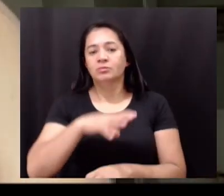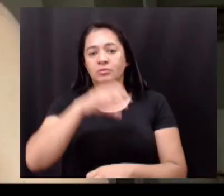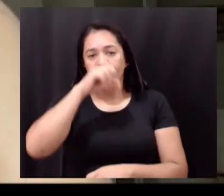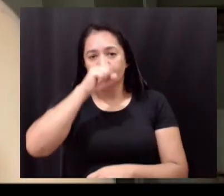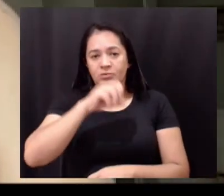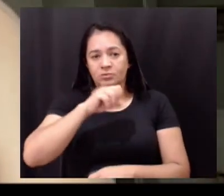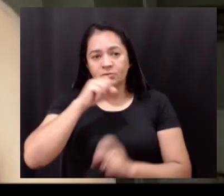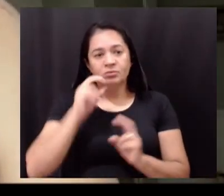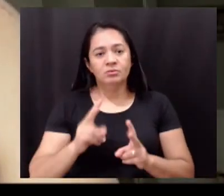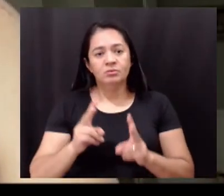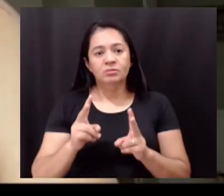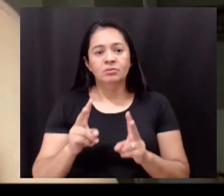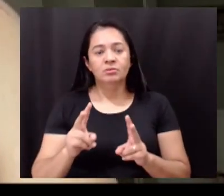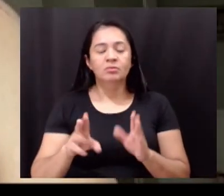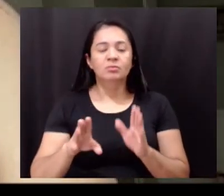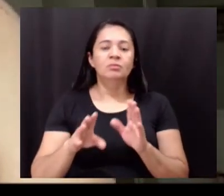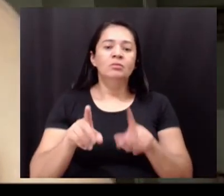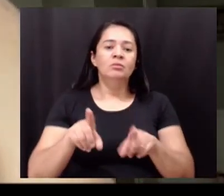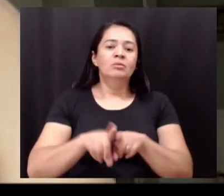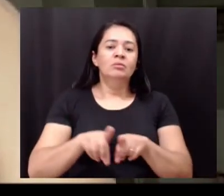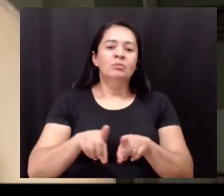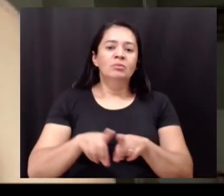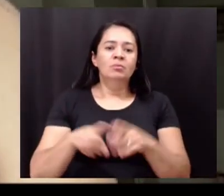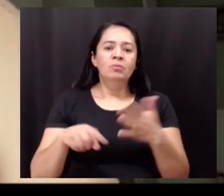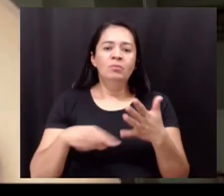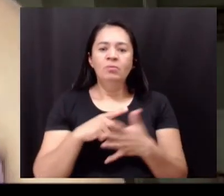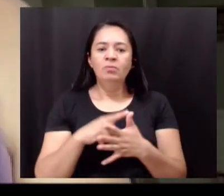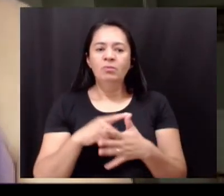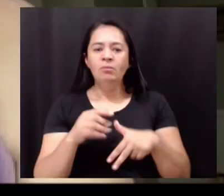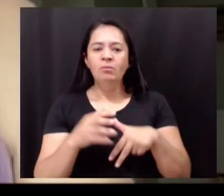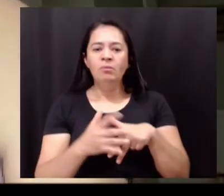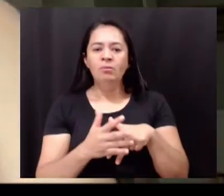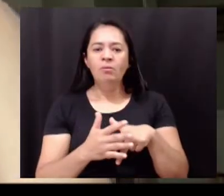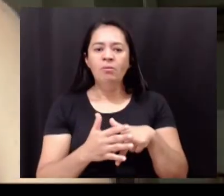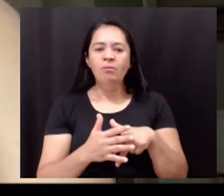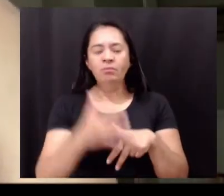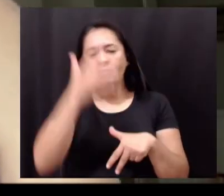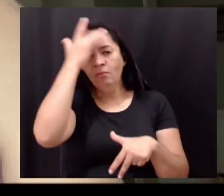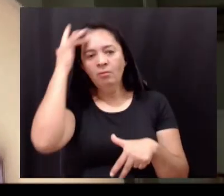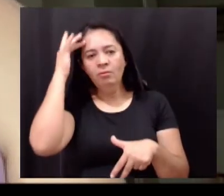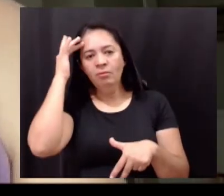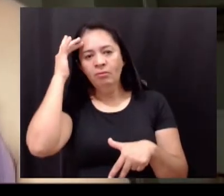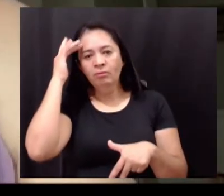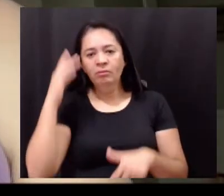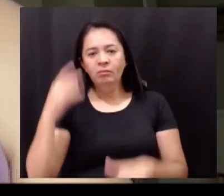até mesmo pacientes ou pessoas até 45 anos de